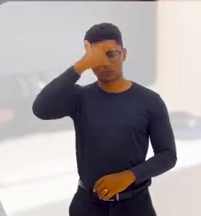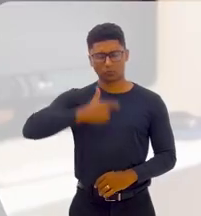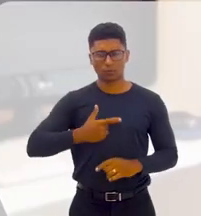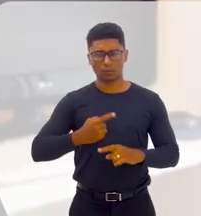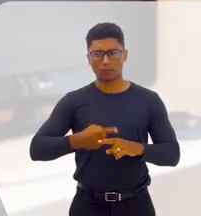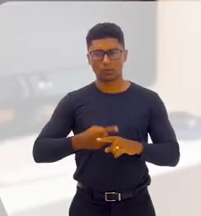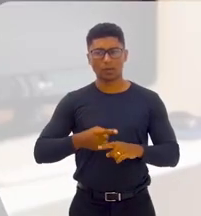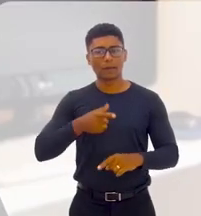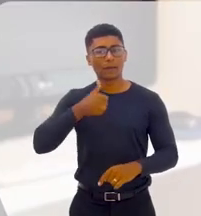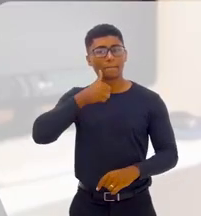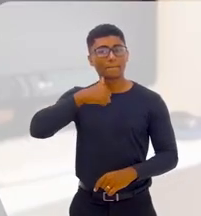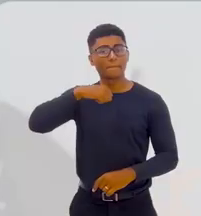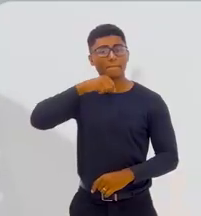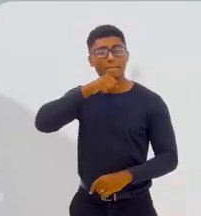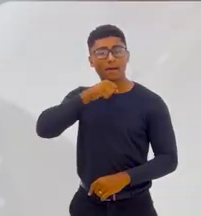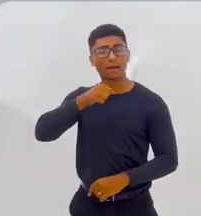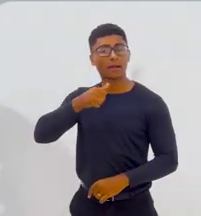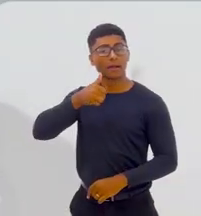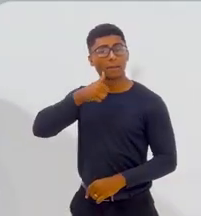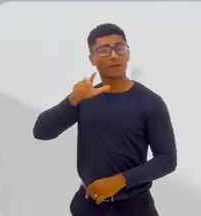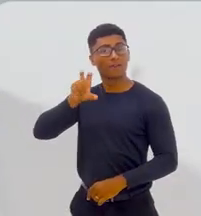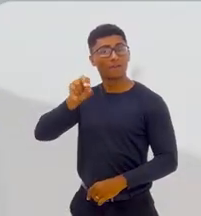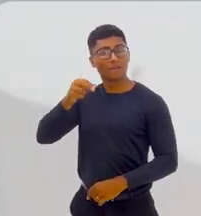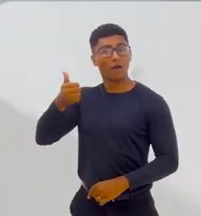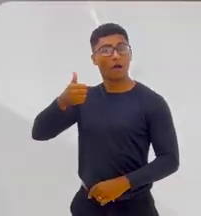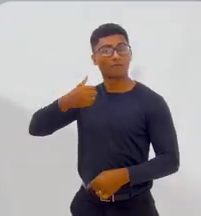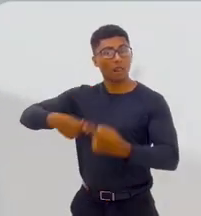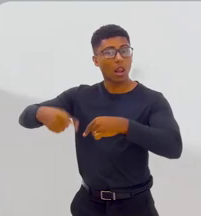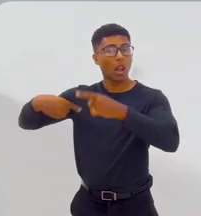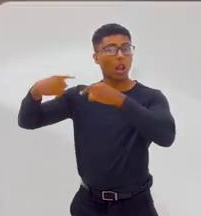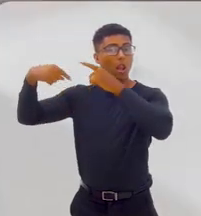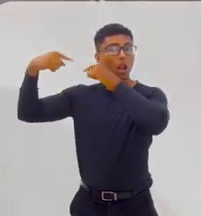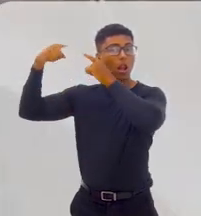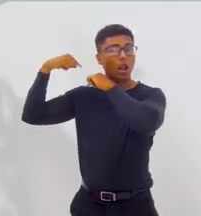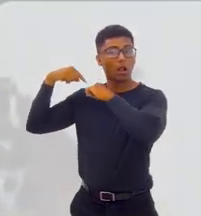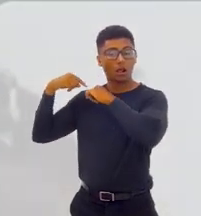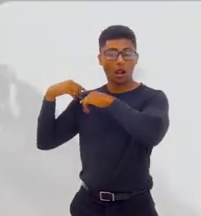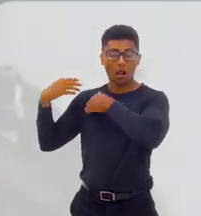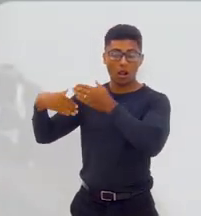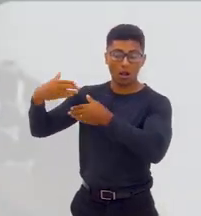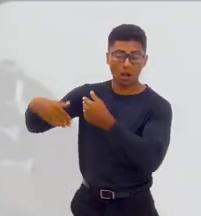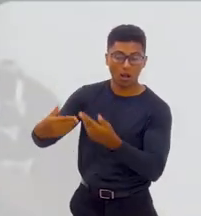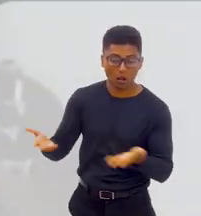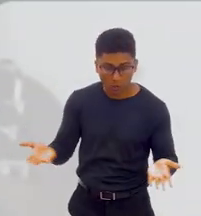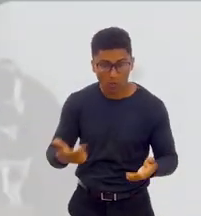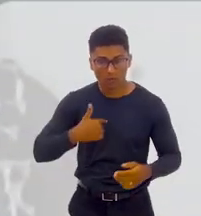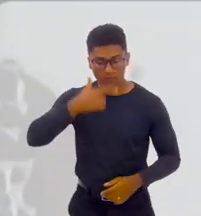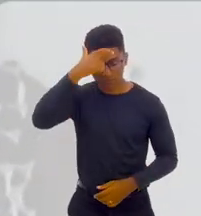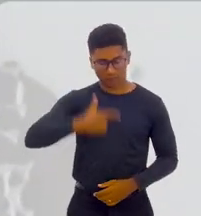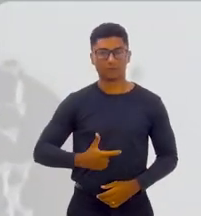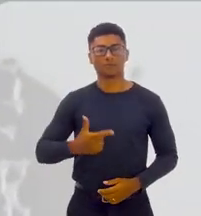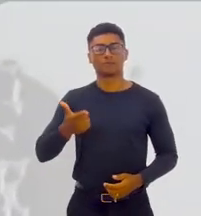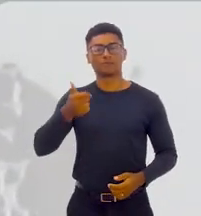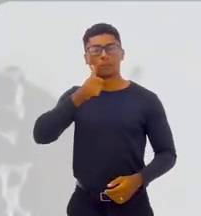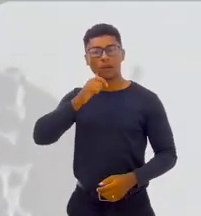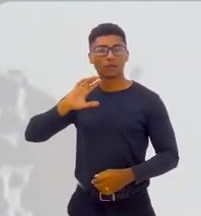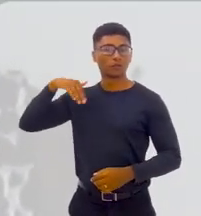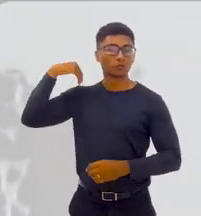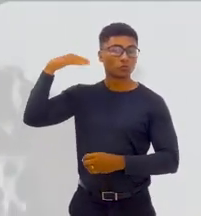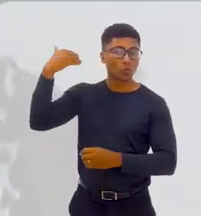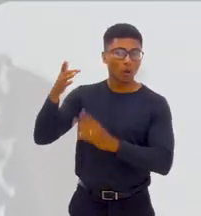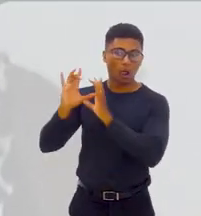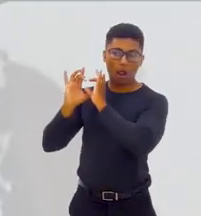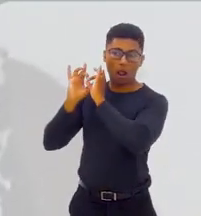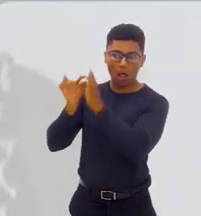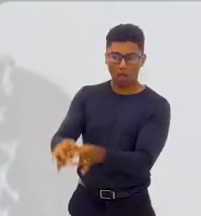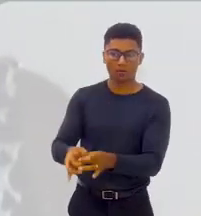alguém foi antes de mim, eu sou porque minha mãe foi, porque minha avó foi, porque minha bisavó foi, minha trisavó foi. Então, eu sou um conjunto de todas essas mulheres, né?